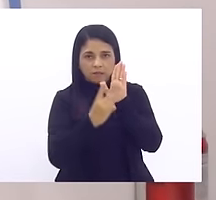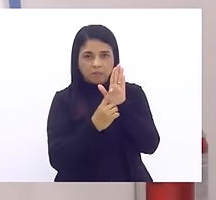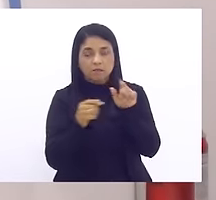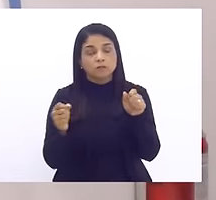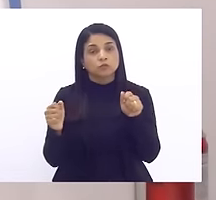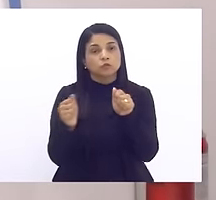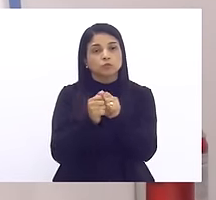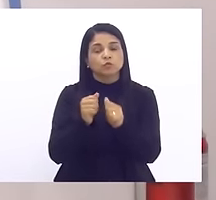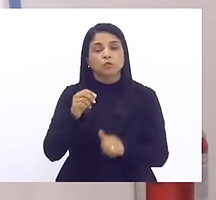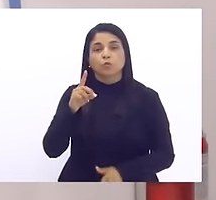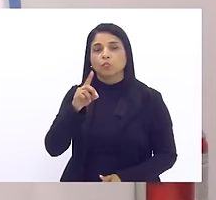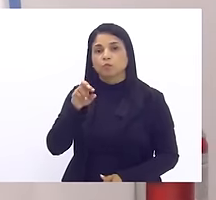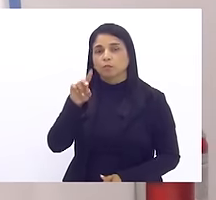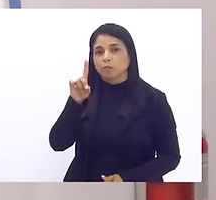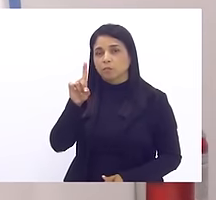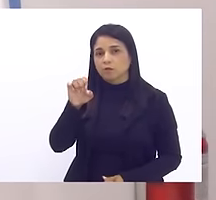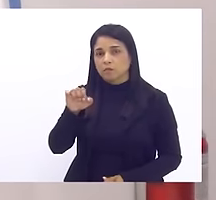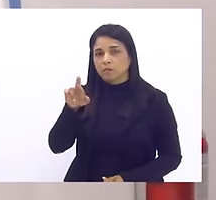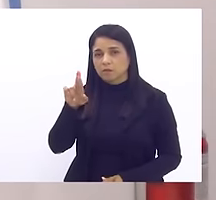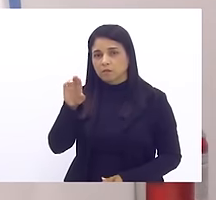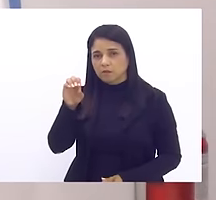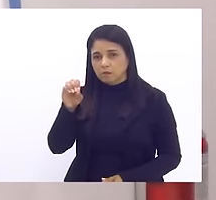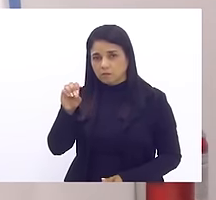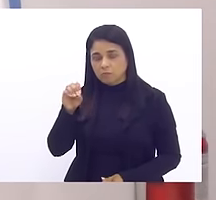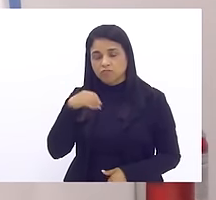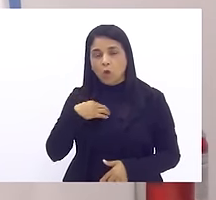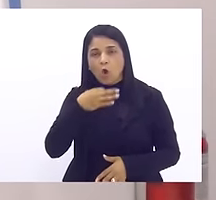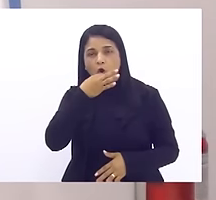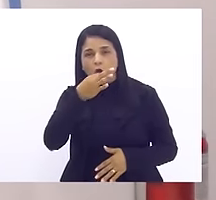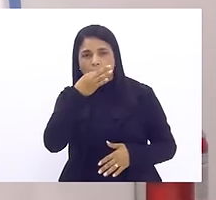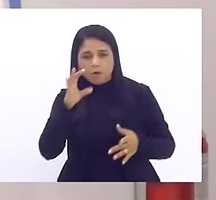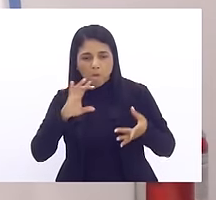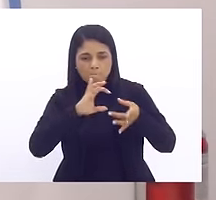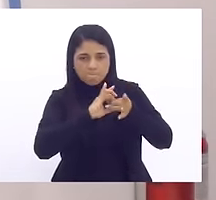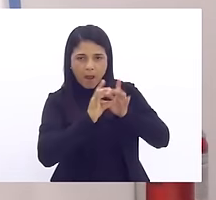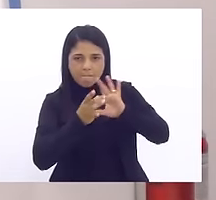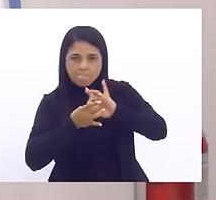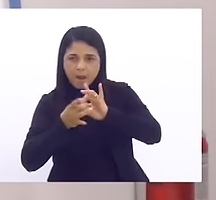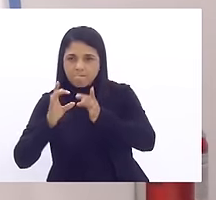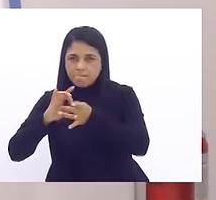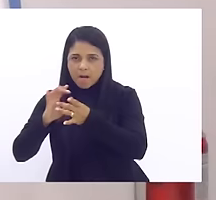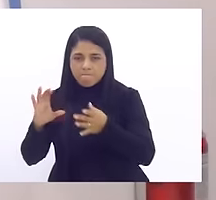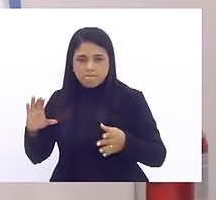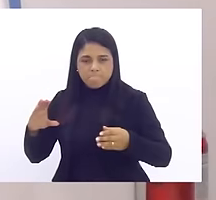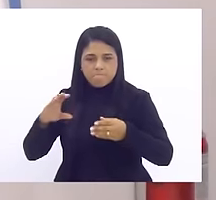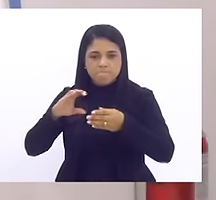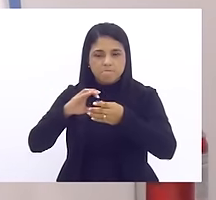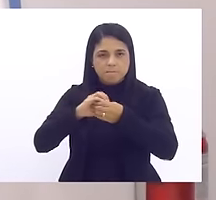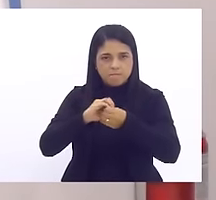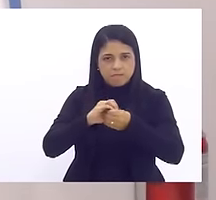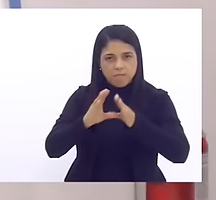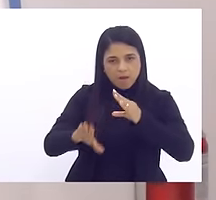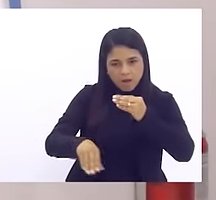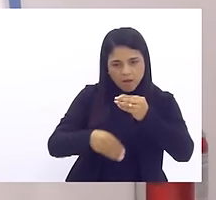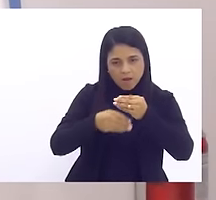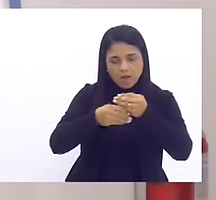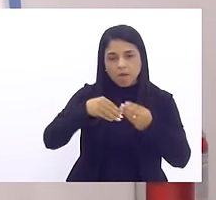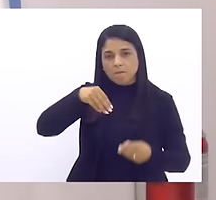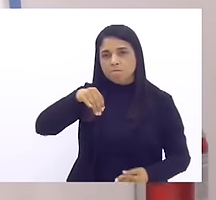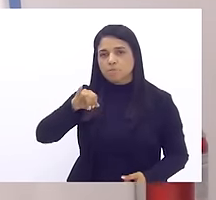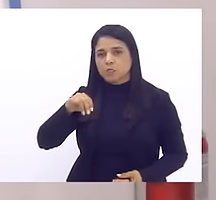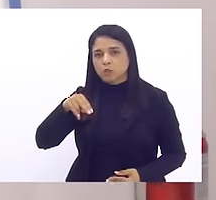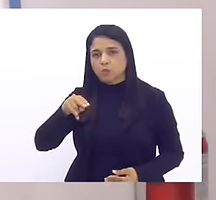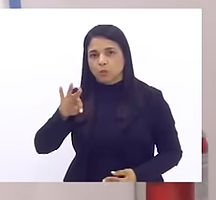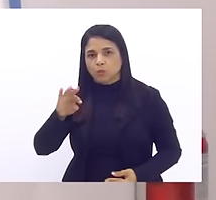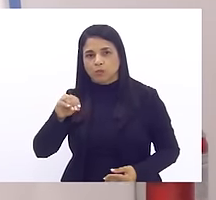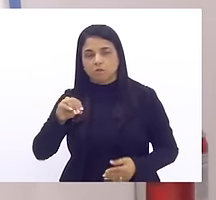Detro para que possam ali tecer algumas opiniões sobre o nosso a nossa minuta de projeto de lei